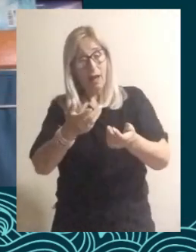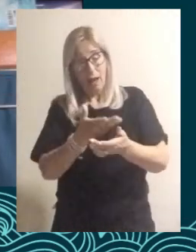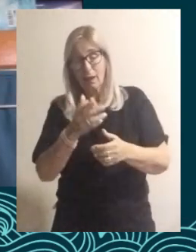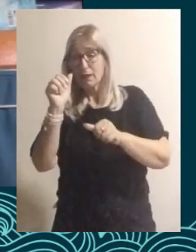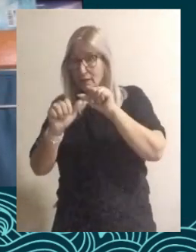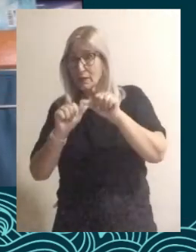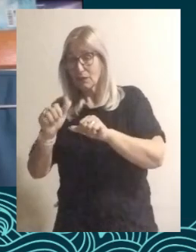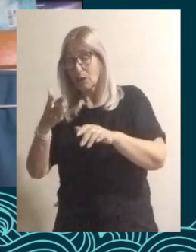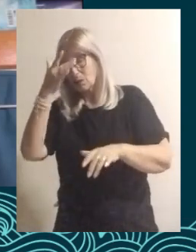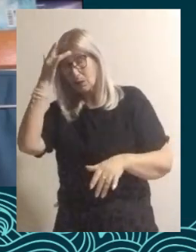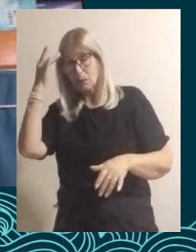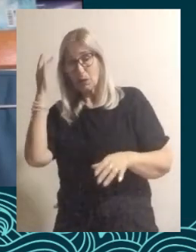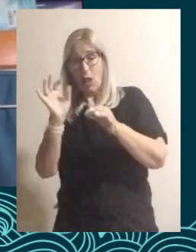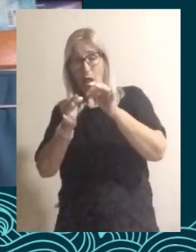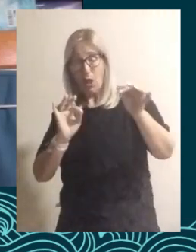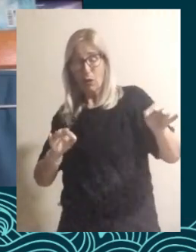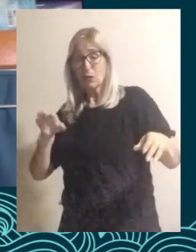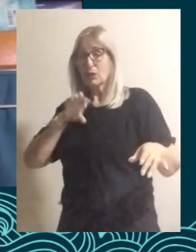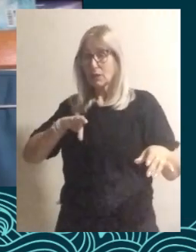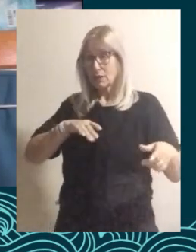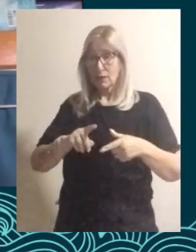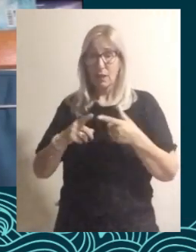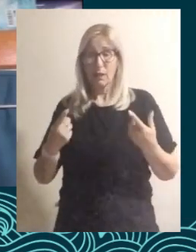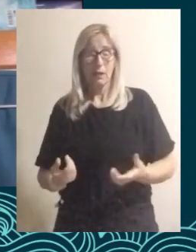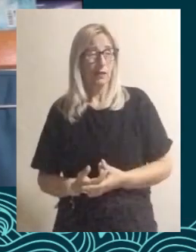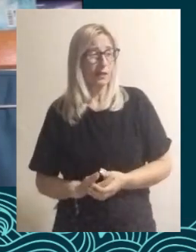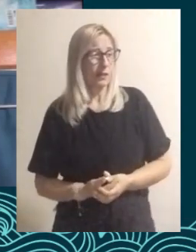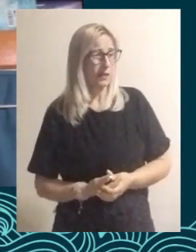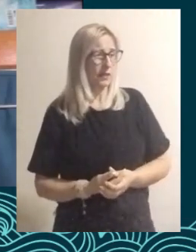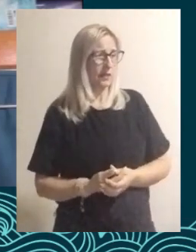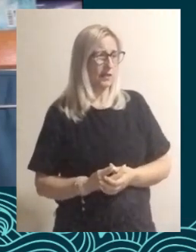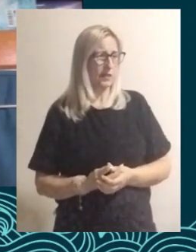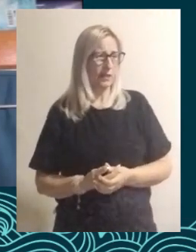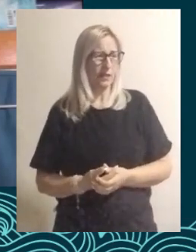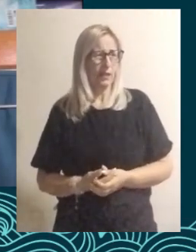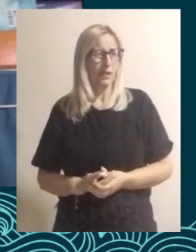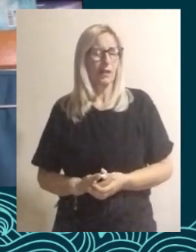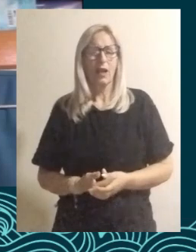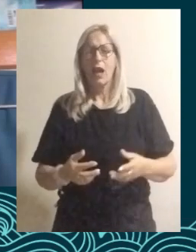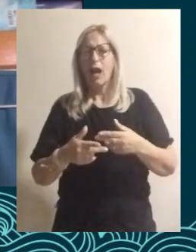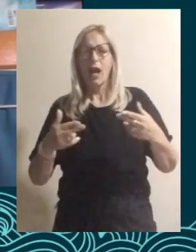natureza dá. A natureza, tanto a natureza que está longe da cidade, como dentro da cidade também.